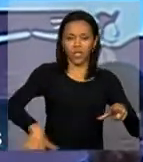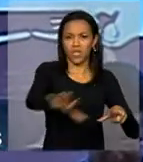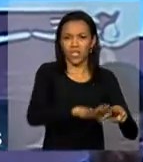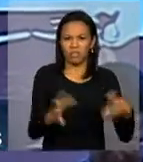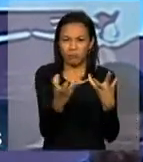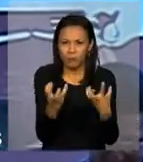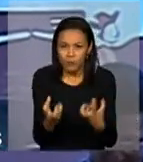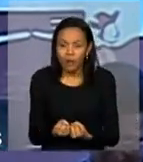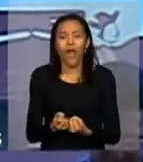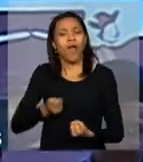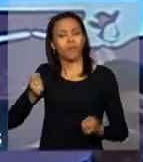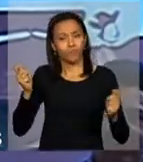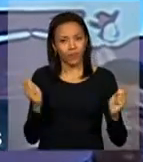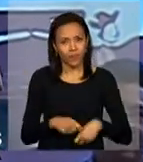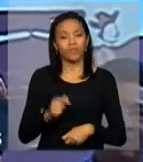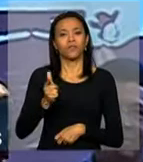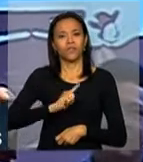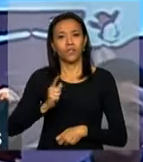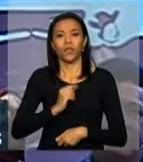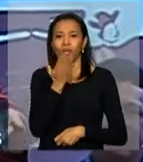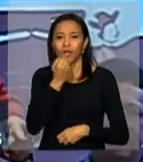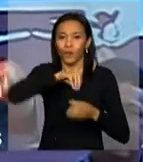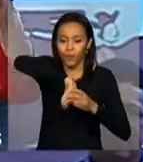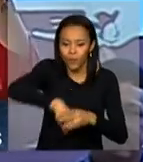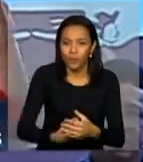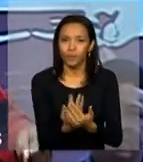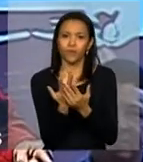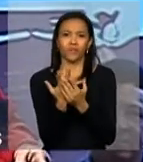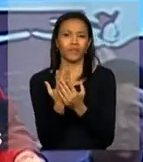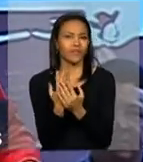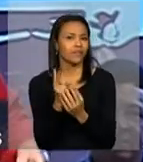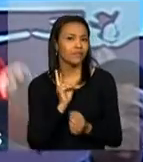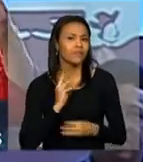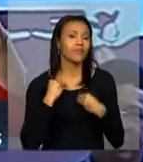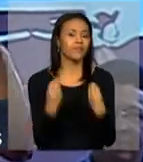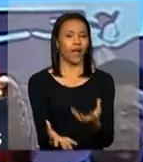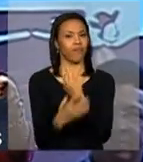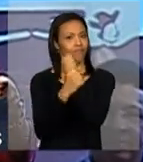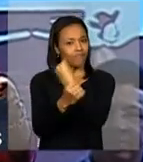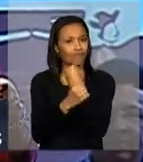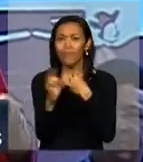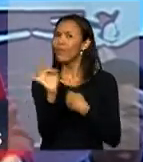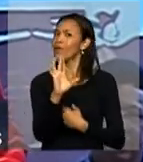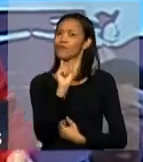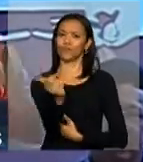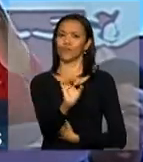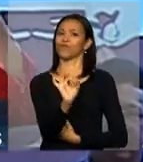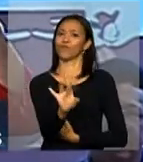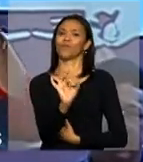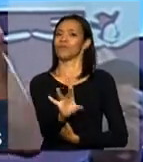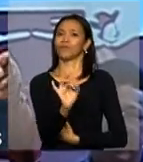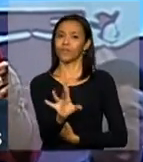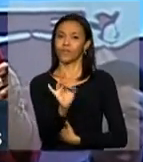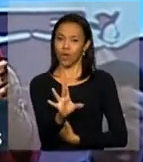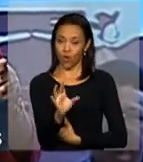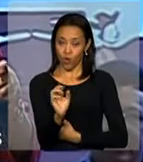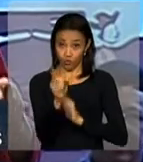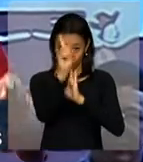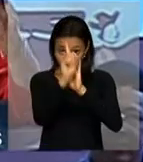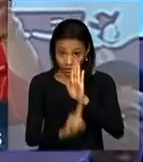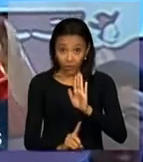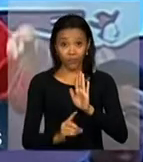possível ter, sim, uma produção que garanta não só a